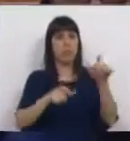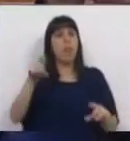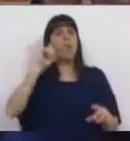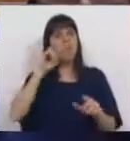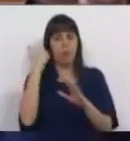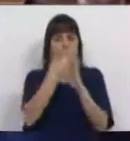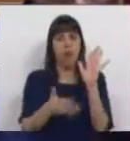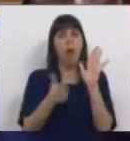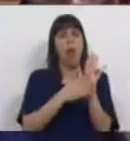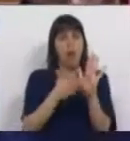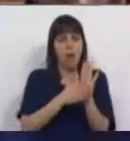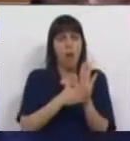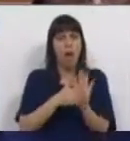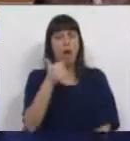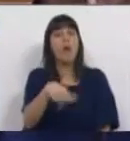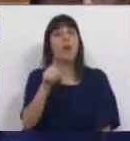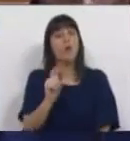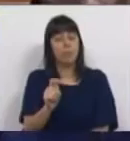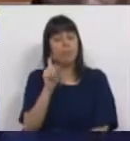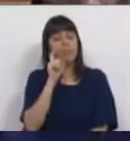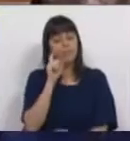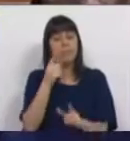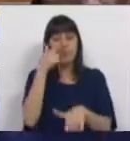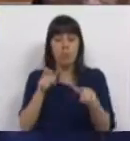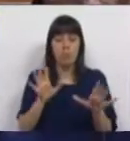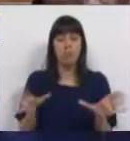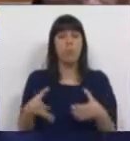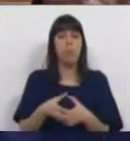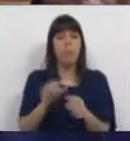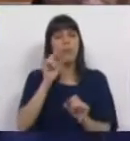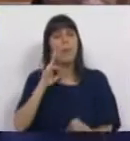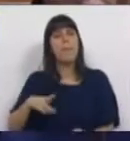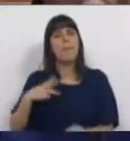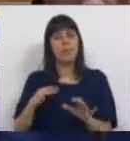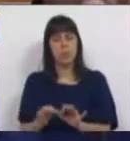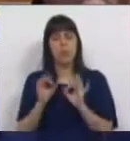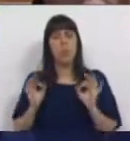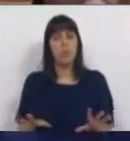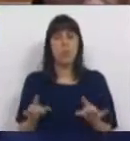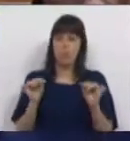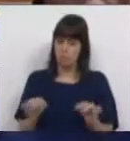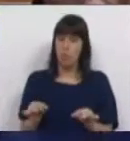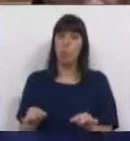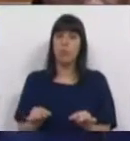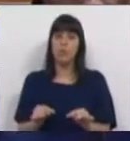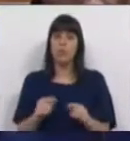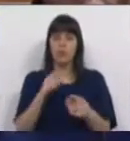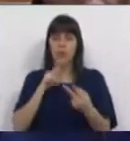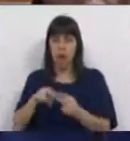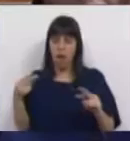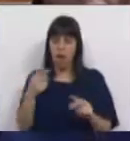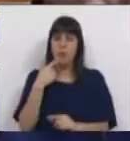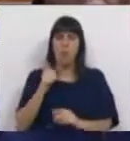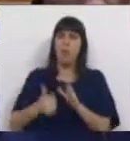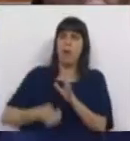protegidos constitucionalmente. O Bloco de Esquerda defende os povos e o seu património comum. Hoje, a usurpação não